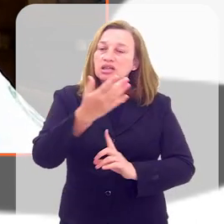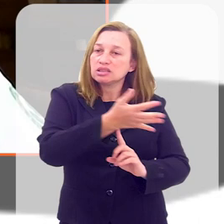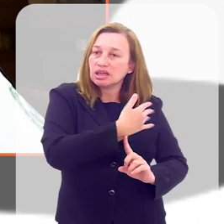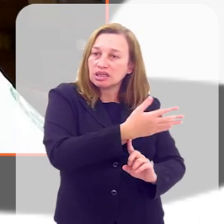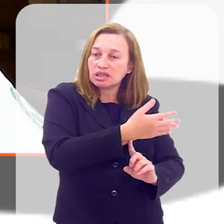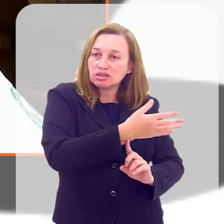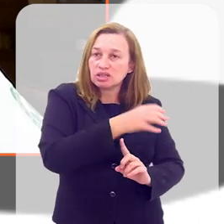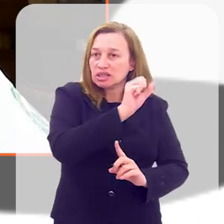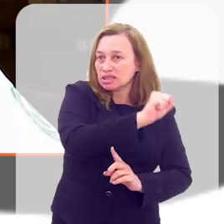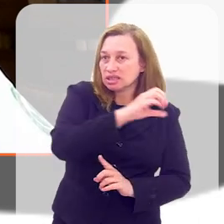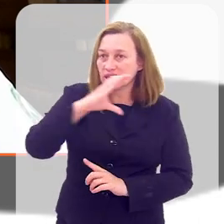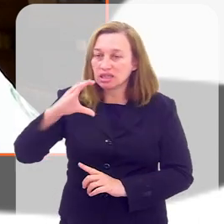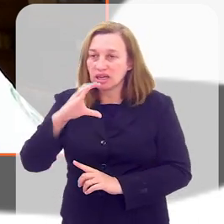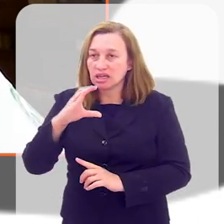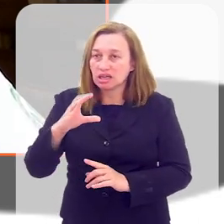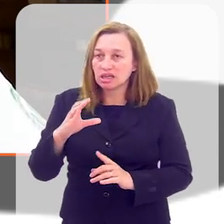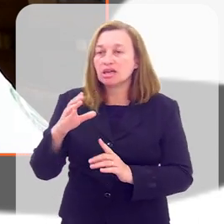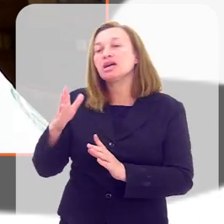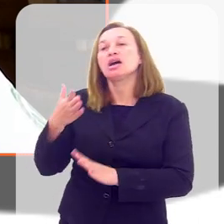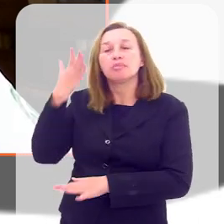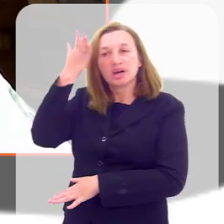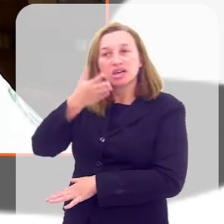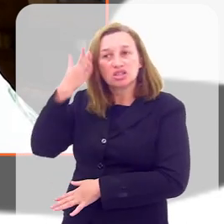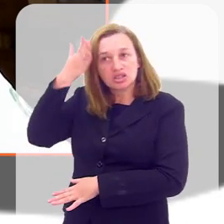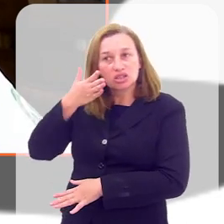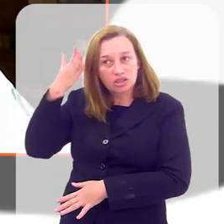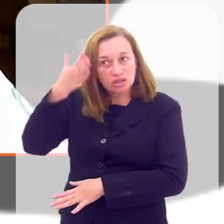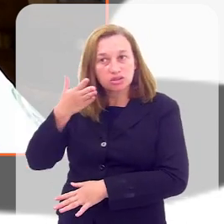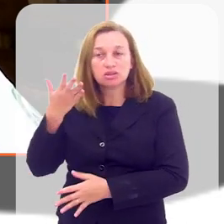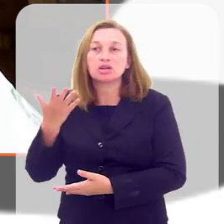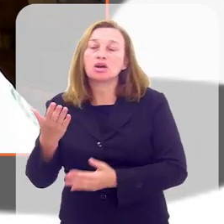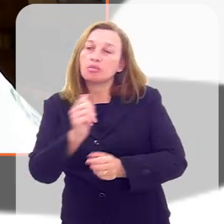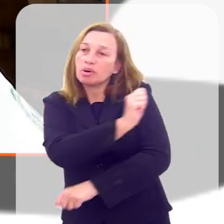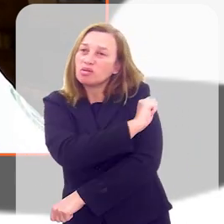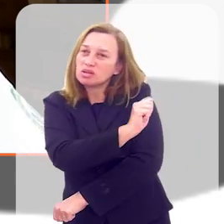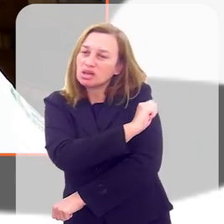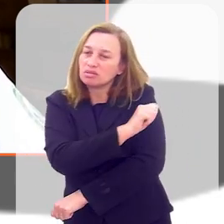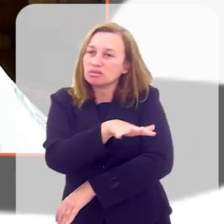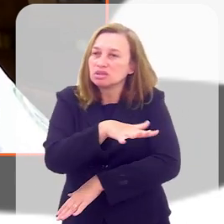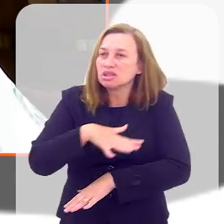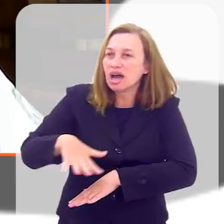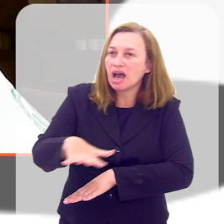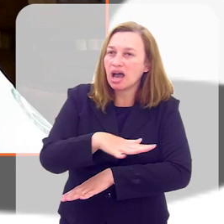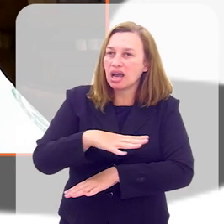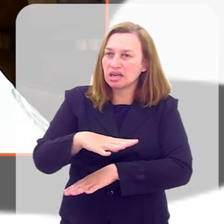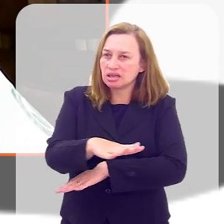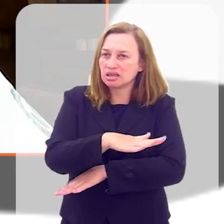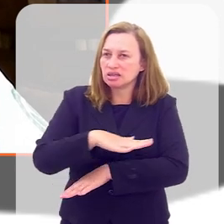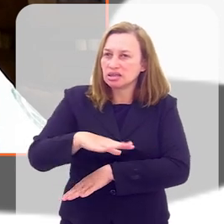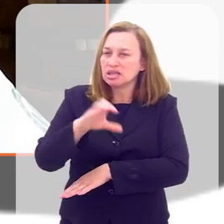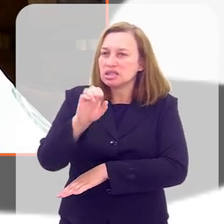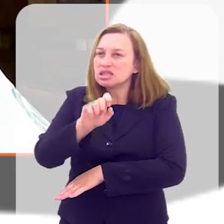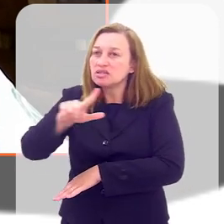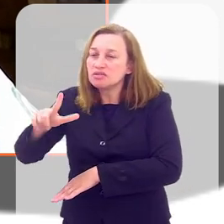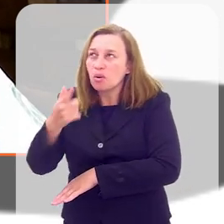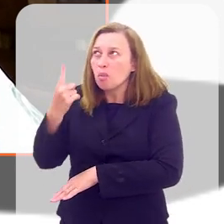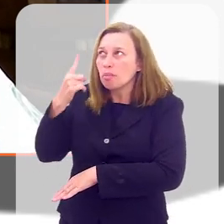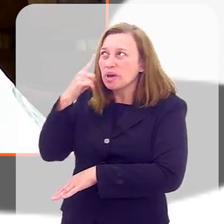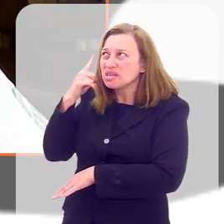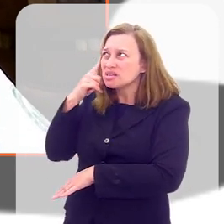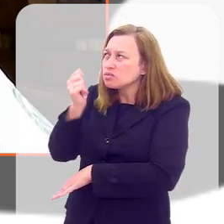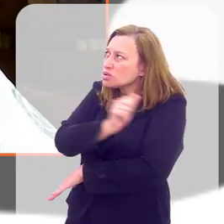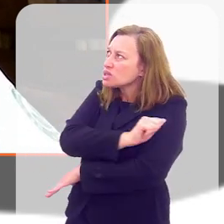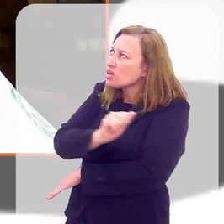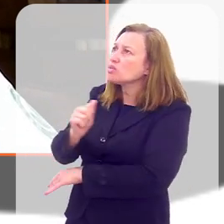na estúdio de tecnologia Santa Catarina dando palestra para os estudantes engenharia civil e o pessoal tá muito interessado e então